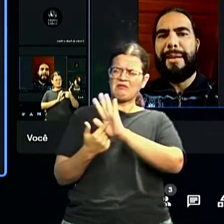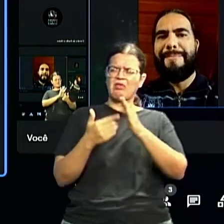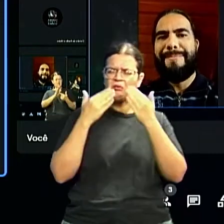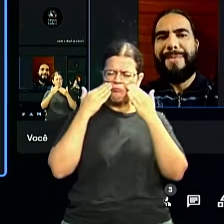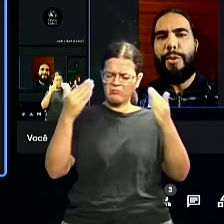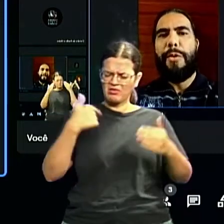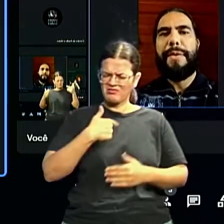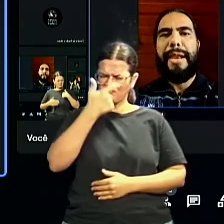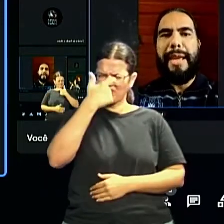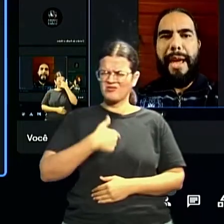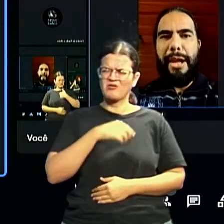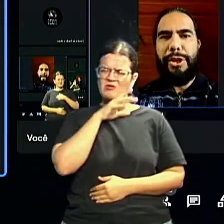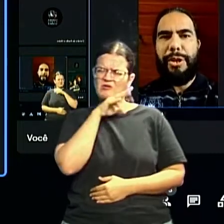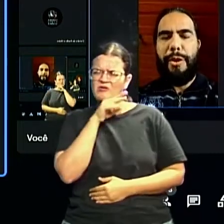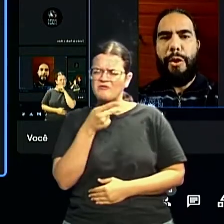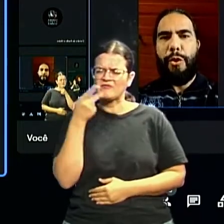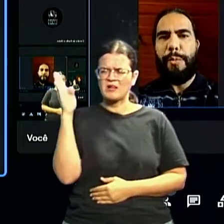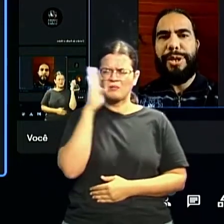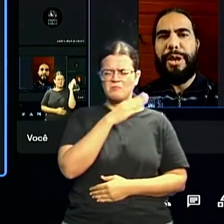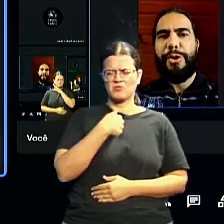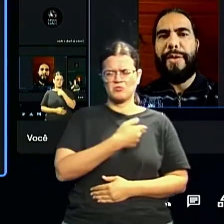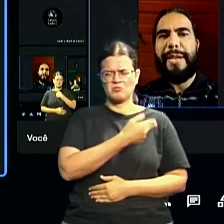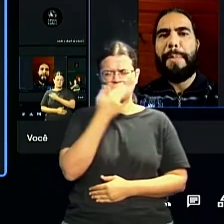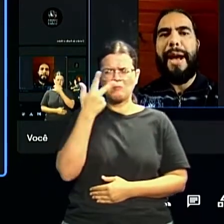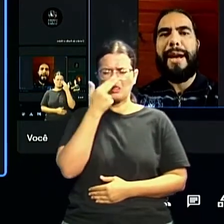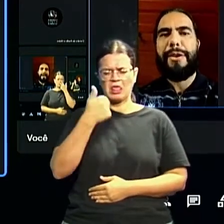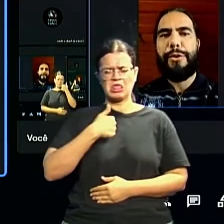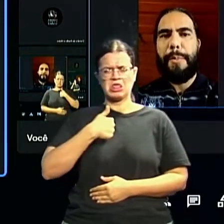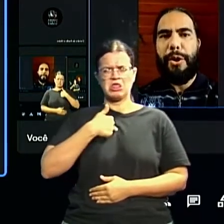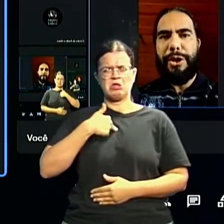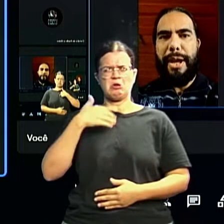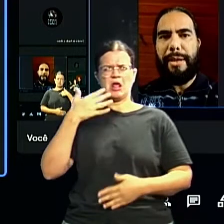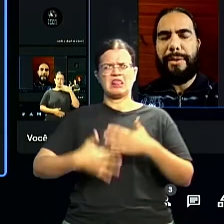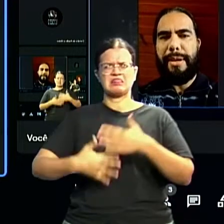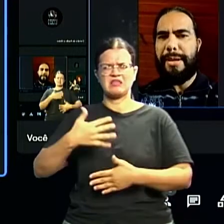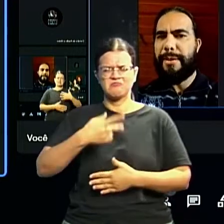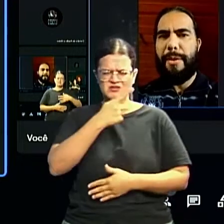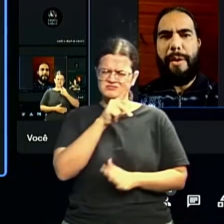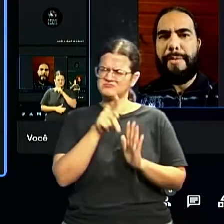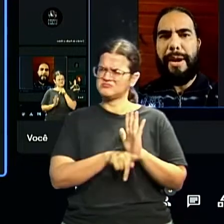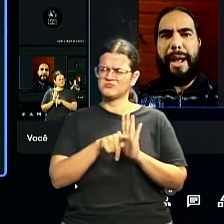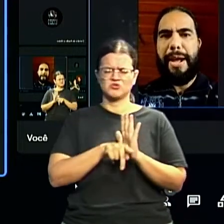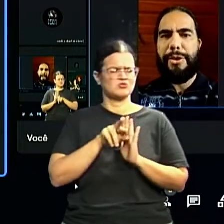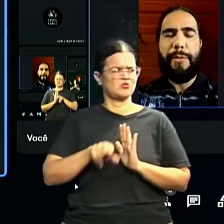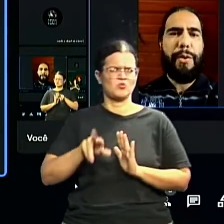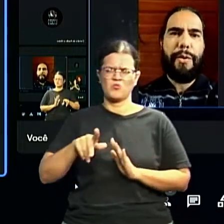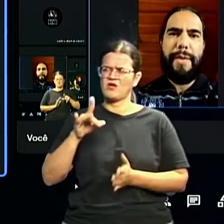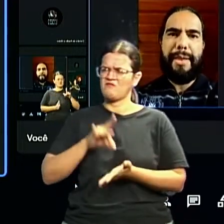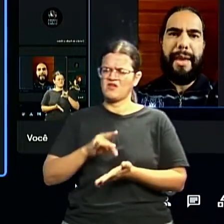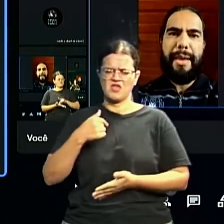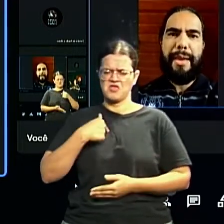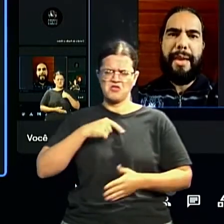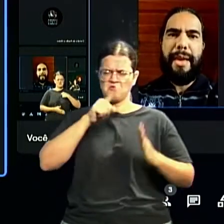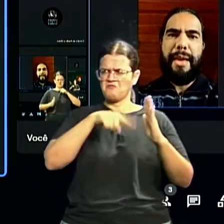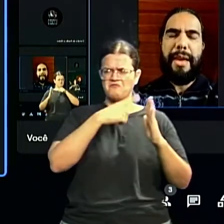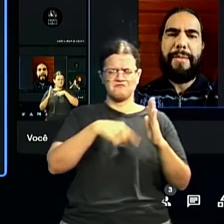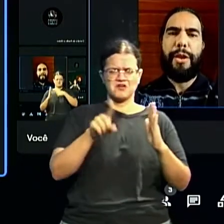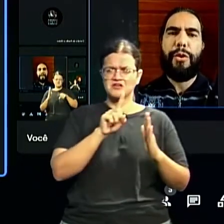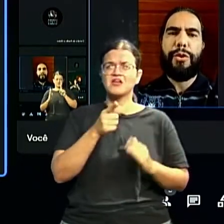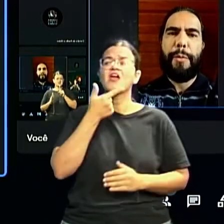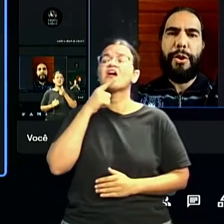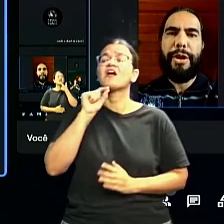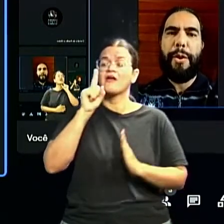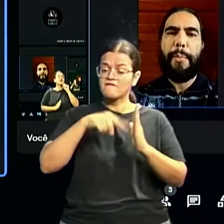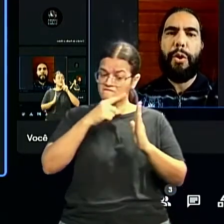maneira inconveniente, como se eu estivesse barrando o seu projeto. Isso não é uma verdade, não fui eu que vetei.